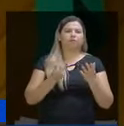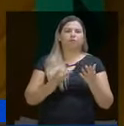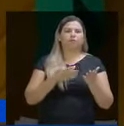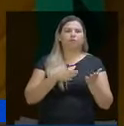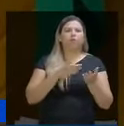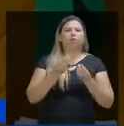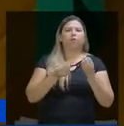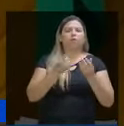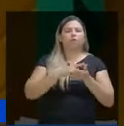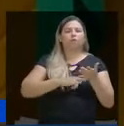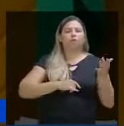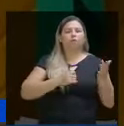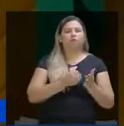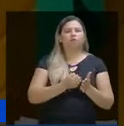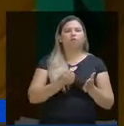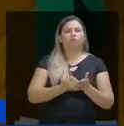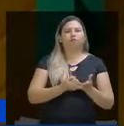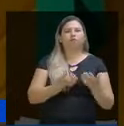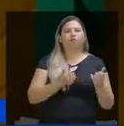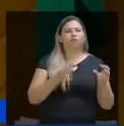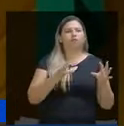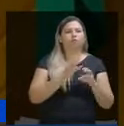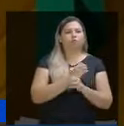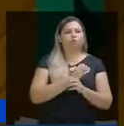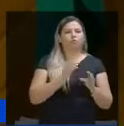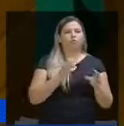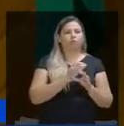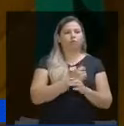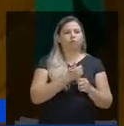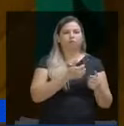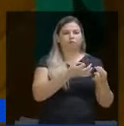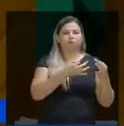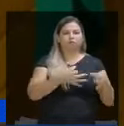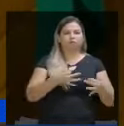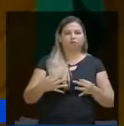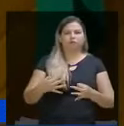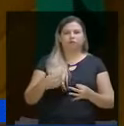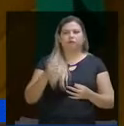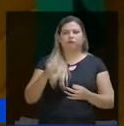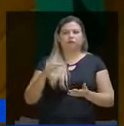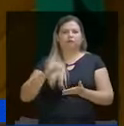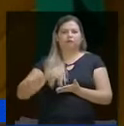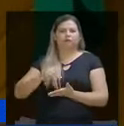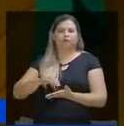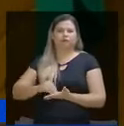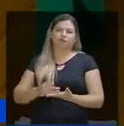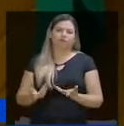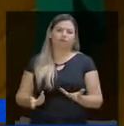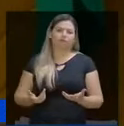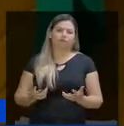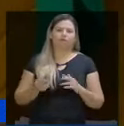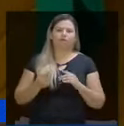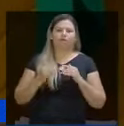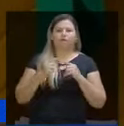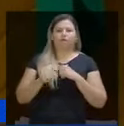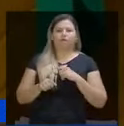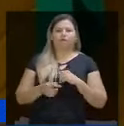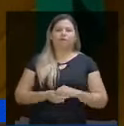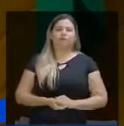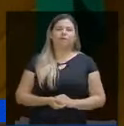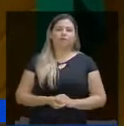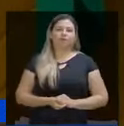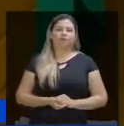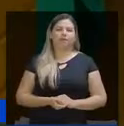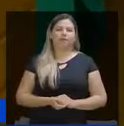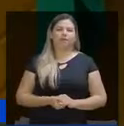quitação eleitoral para recorrente. Além disso, como mencionado, a certidão de quitação ela traz a